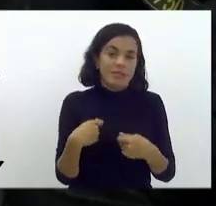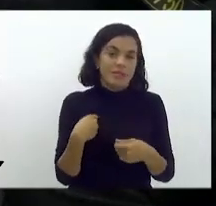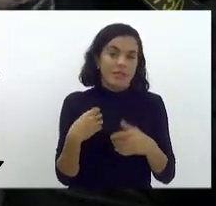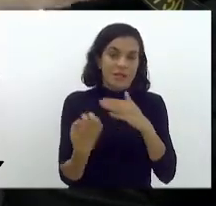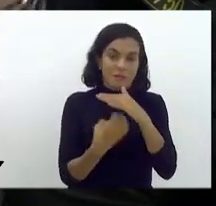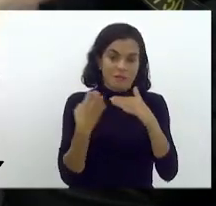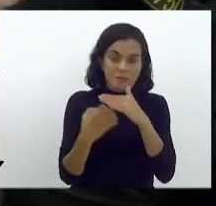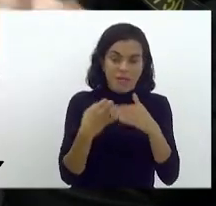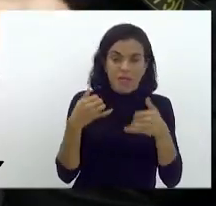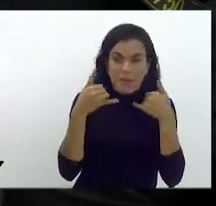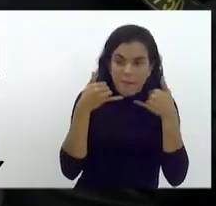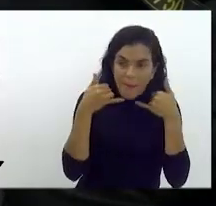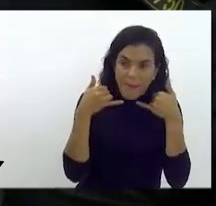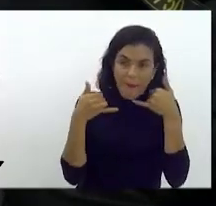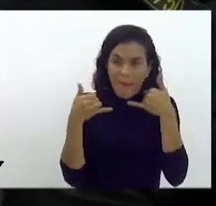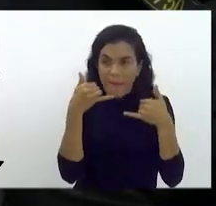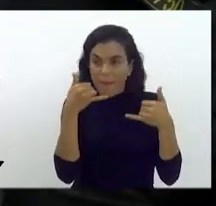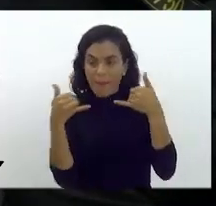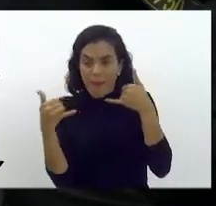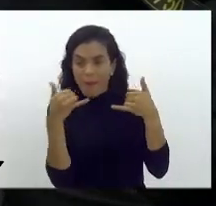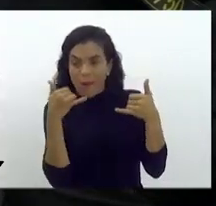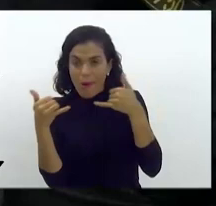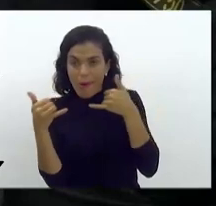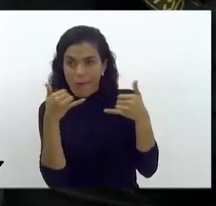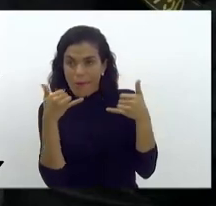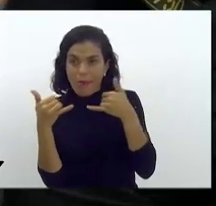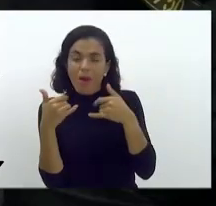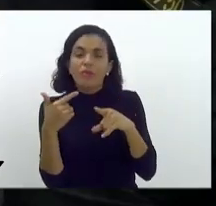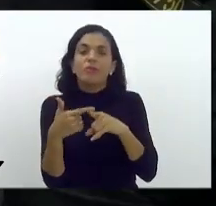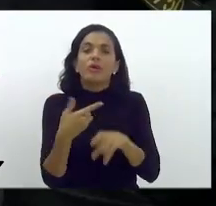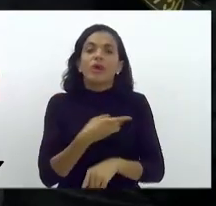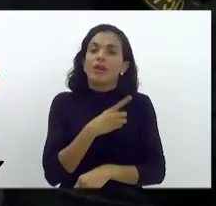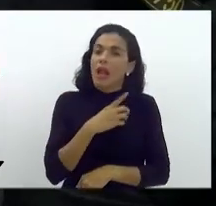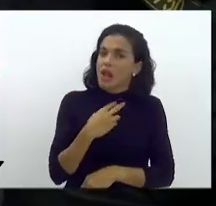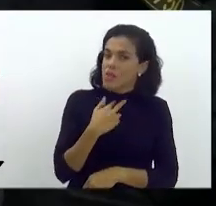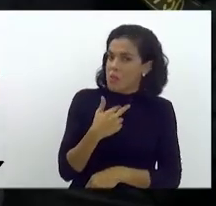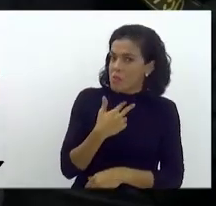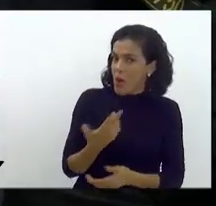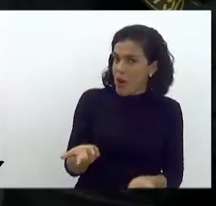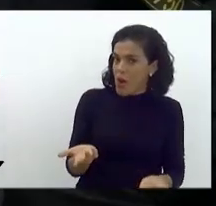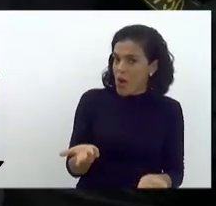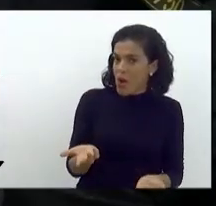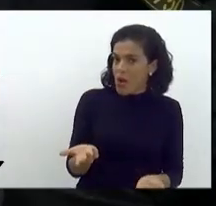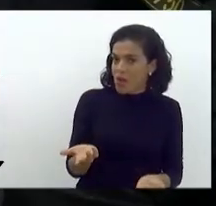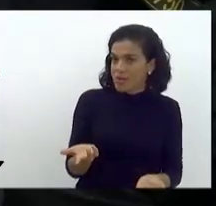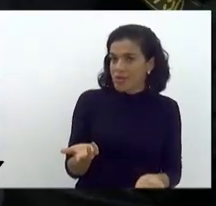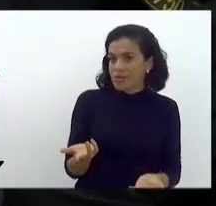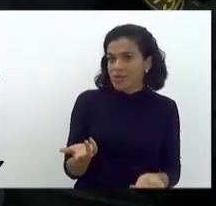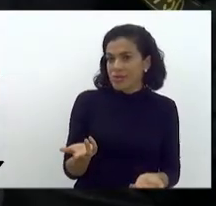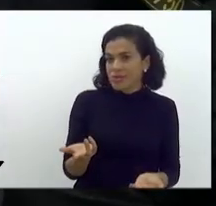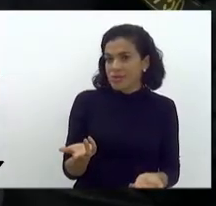lá e como tem poder de investigar tipo Porque que o delegado não pode fazer isso